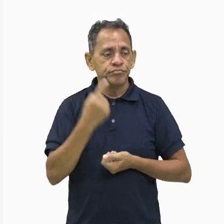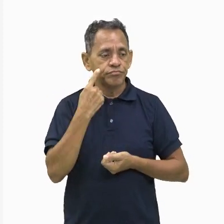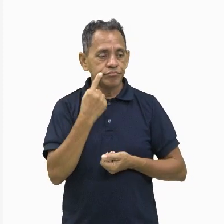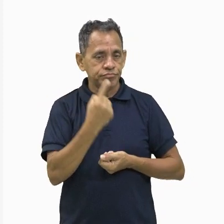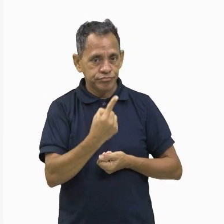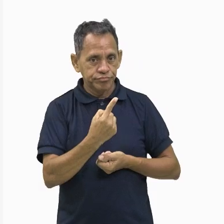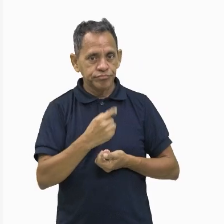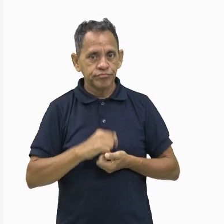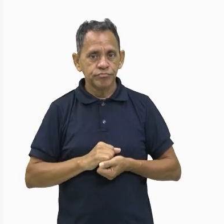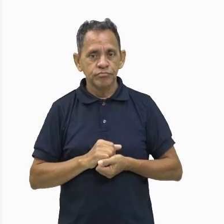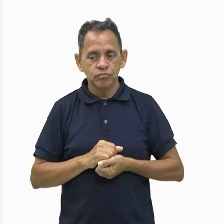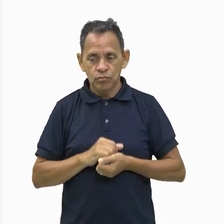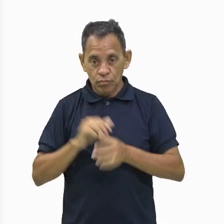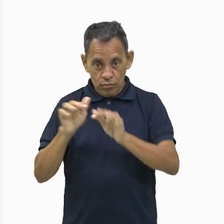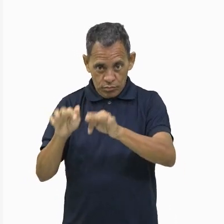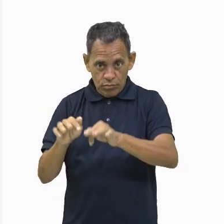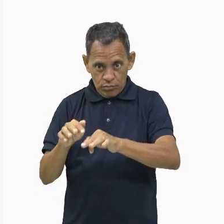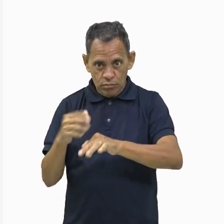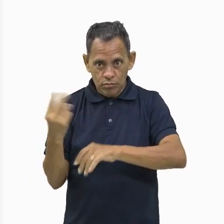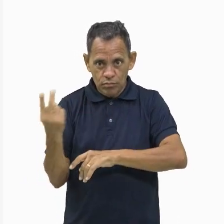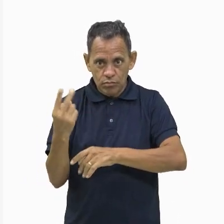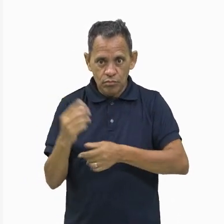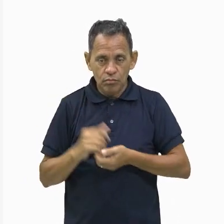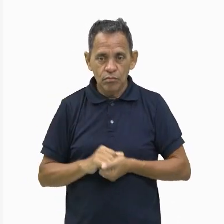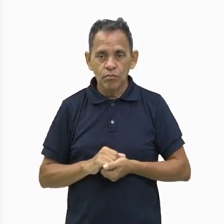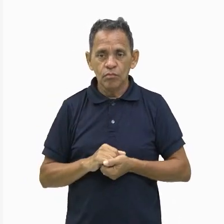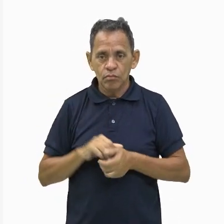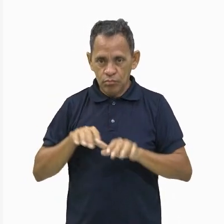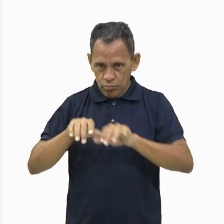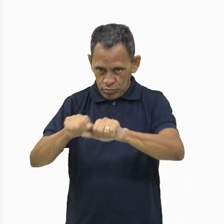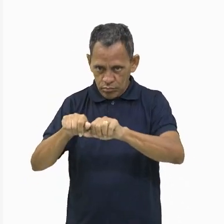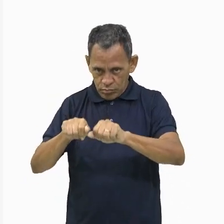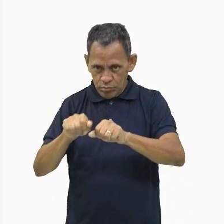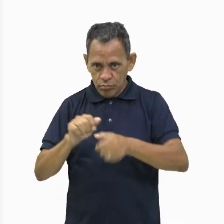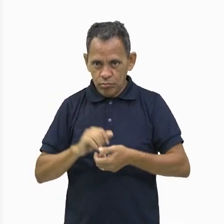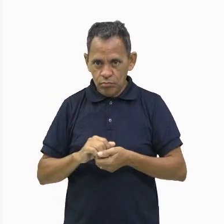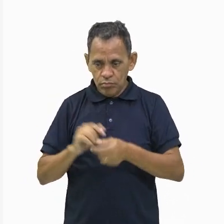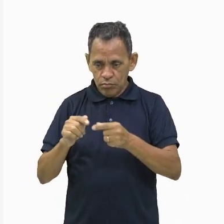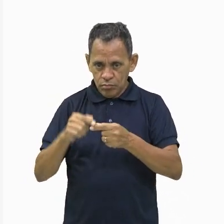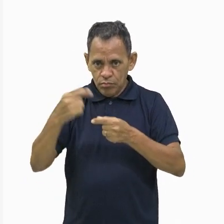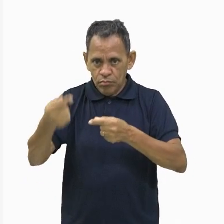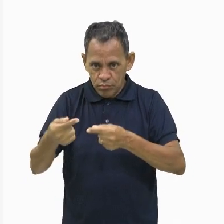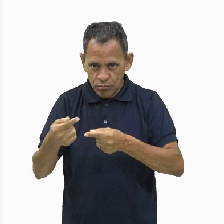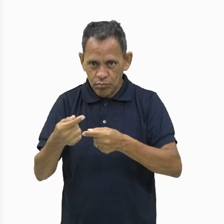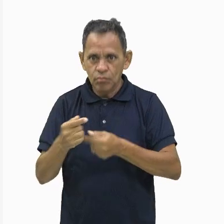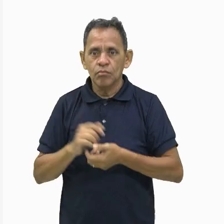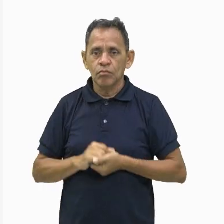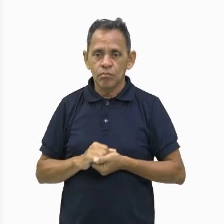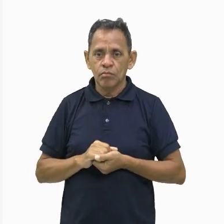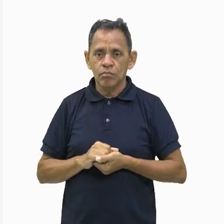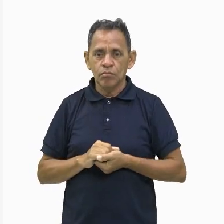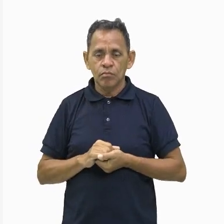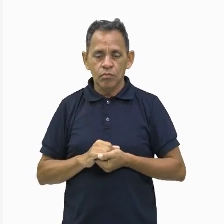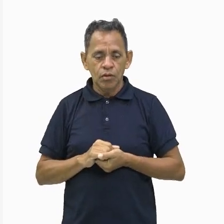o preço final, que é o preço do açaí após os aumentos sucessivos, é o preço inicial,